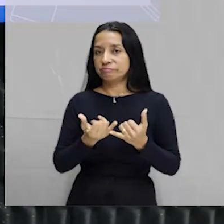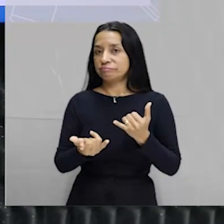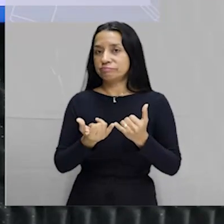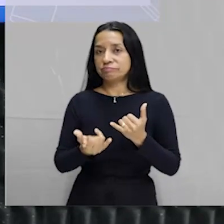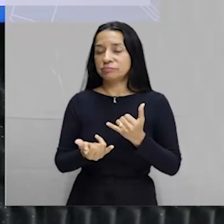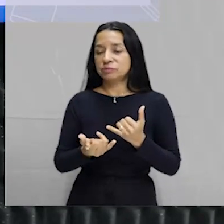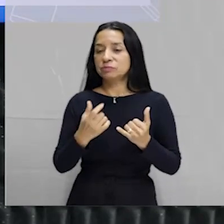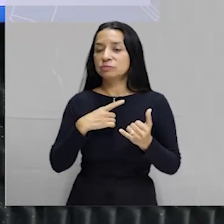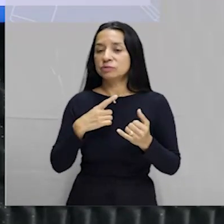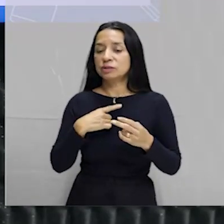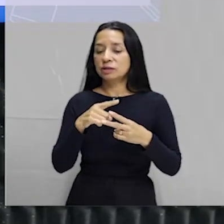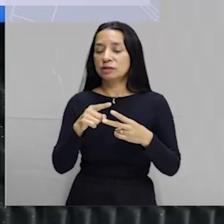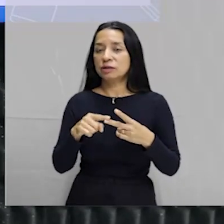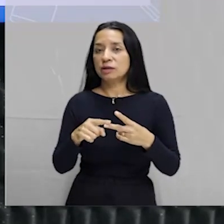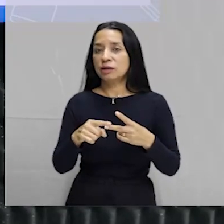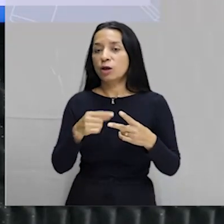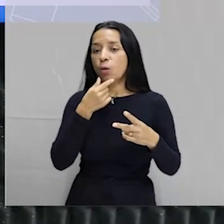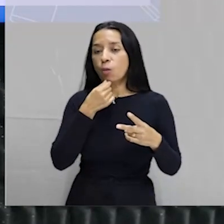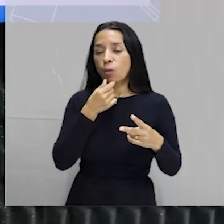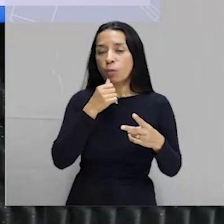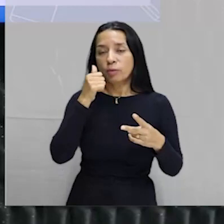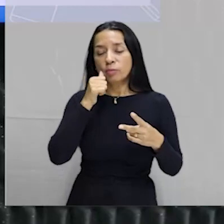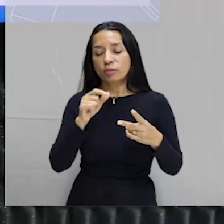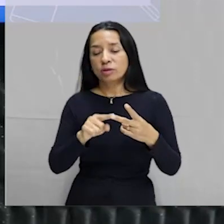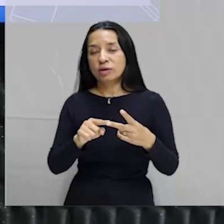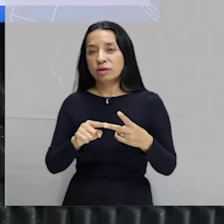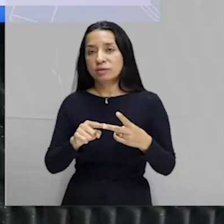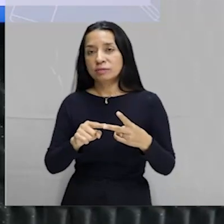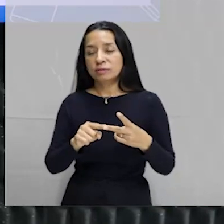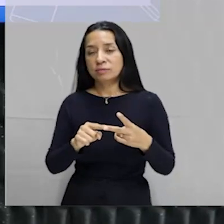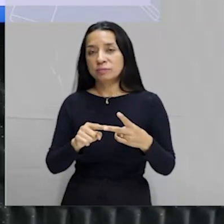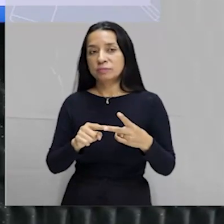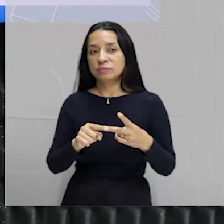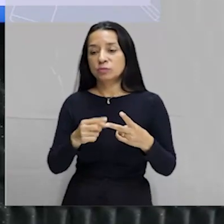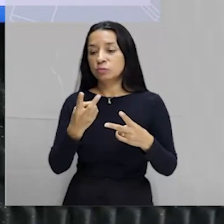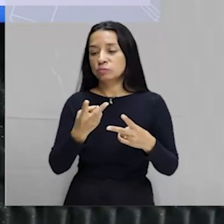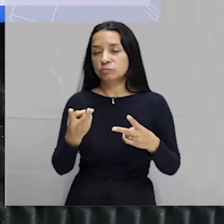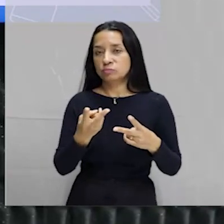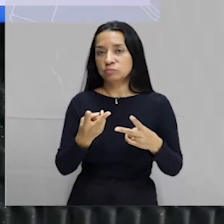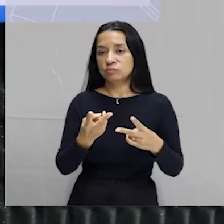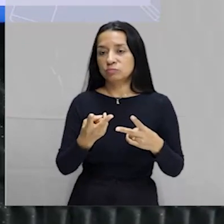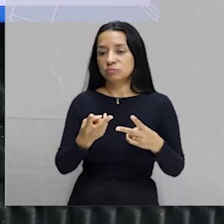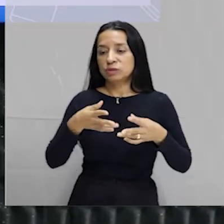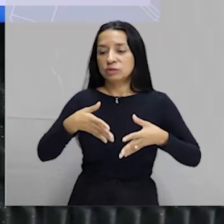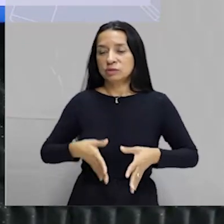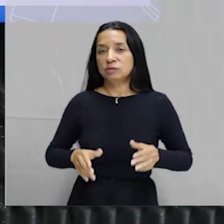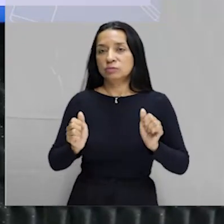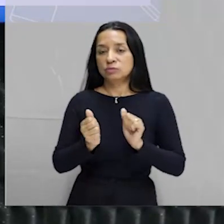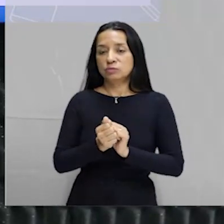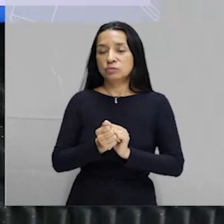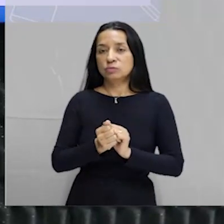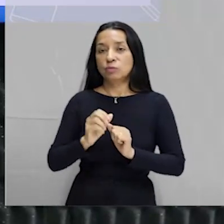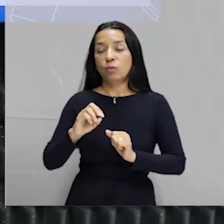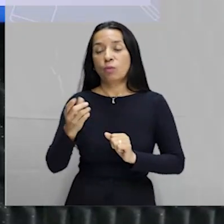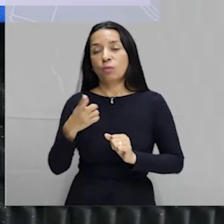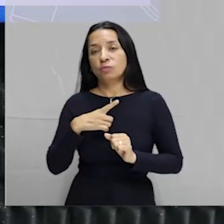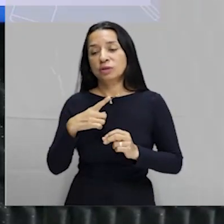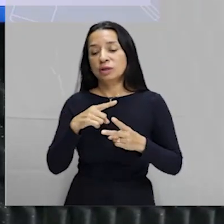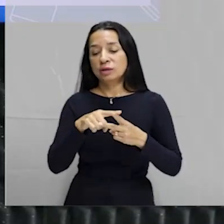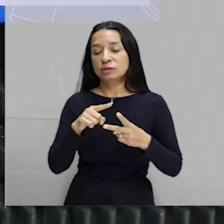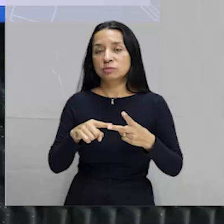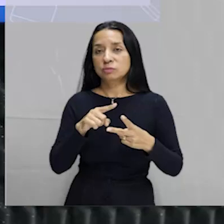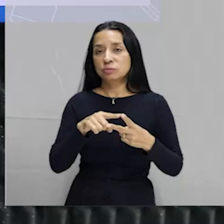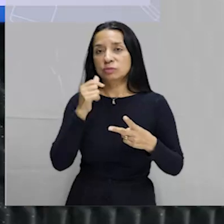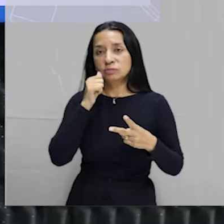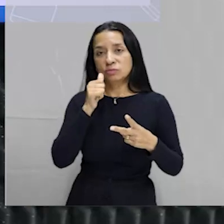posso ter um homem e uma mulher, ou seja, um casal nascendo junto, tá? Ou eu posso ter 2 mulheres não